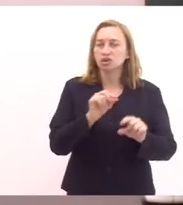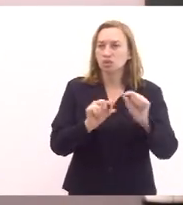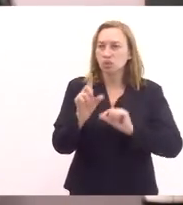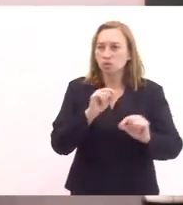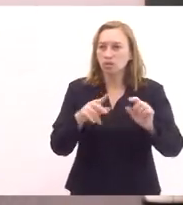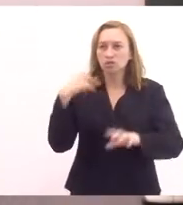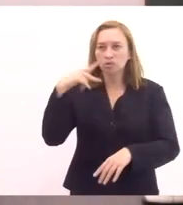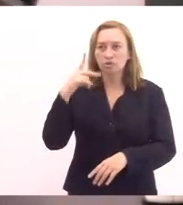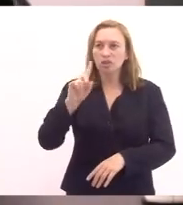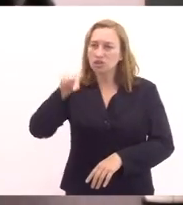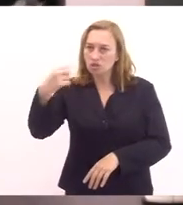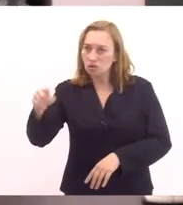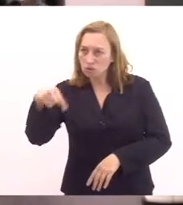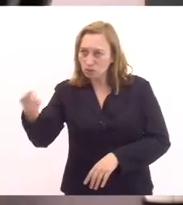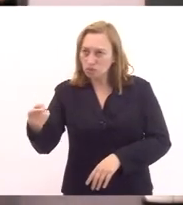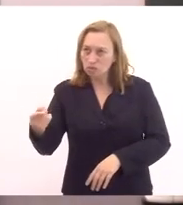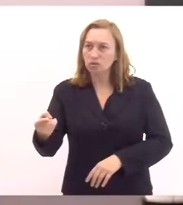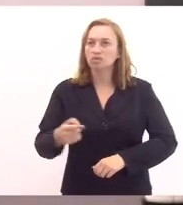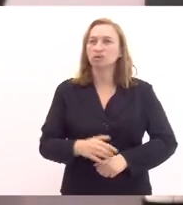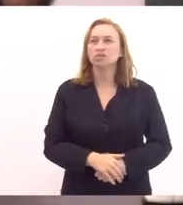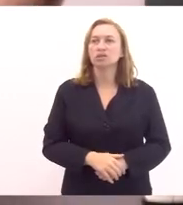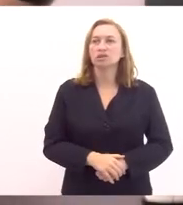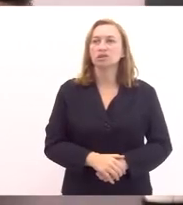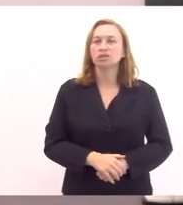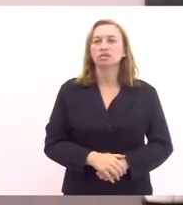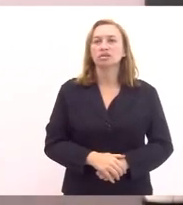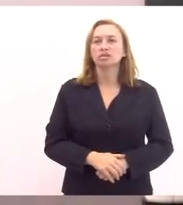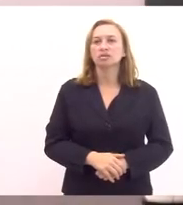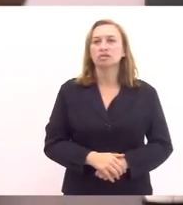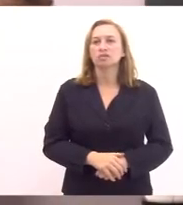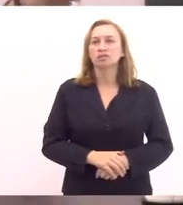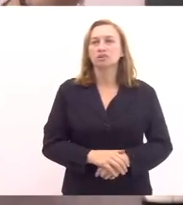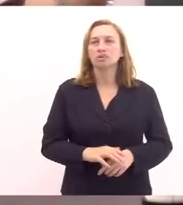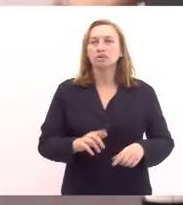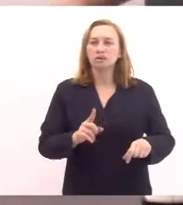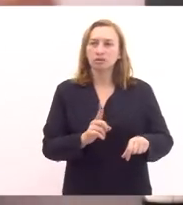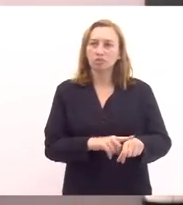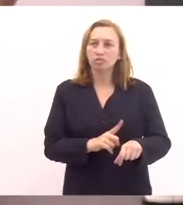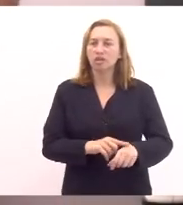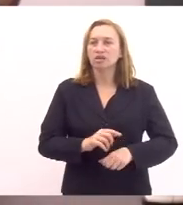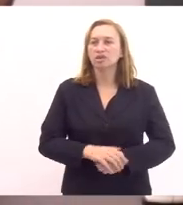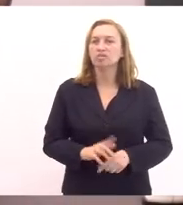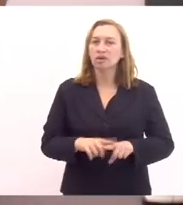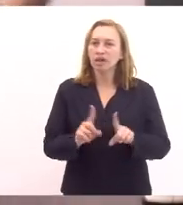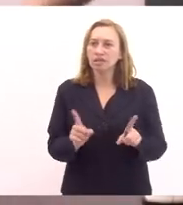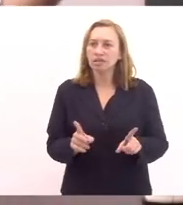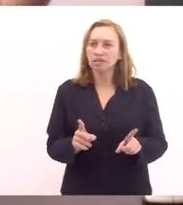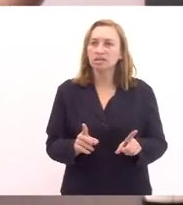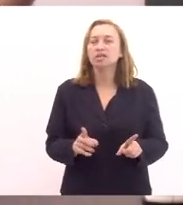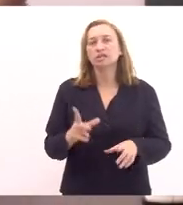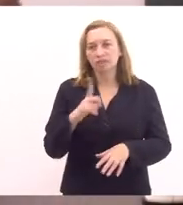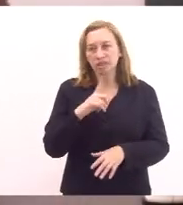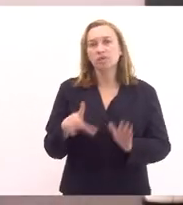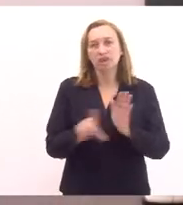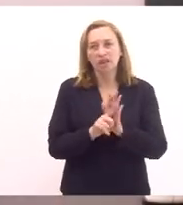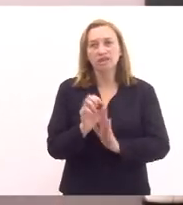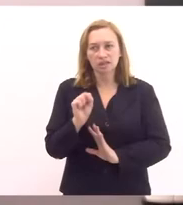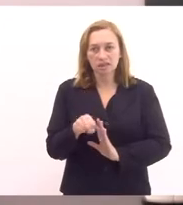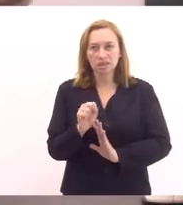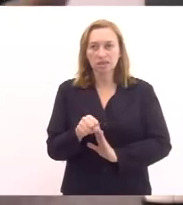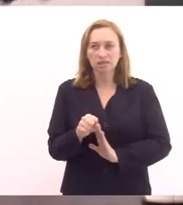de outras de outros esferas não estão dadas só aqui mas ela existe uma lei